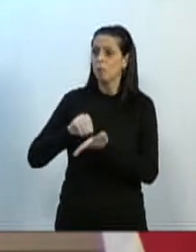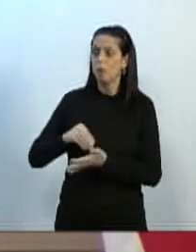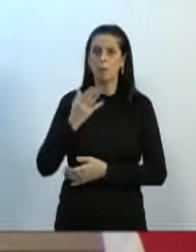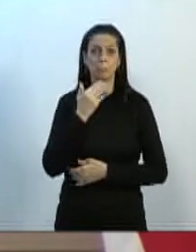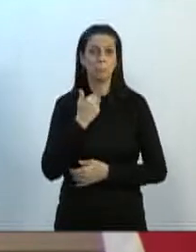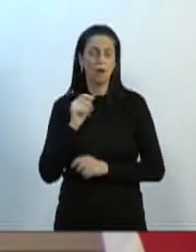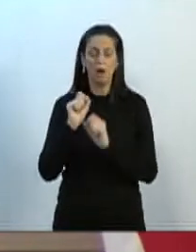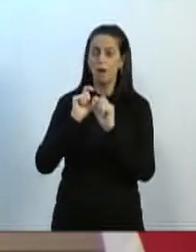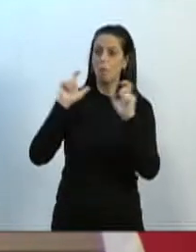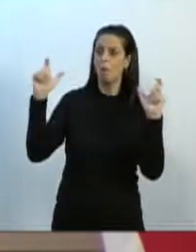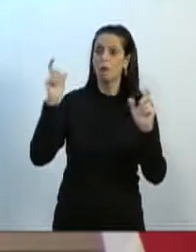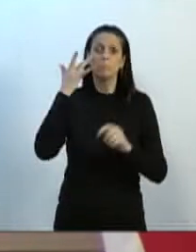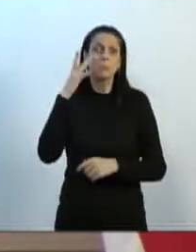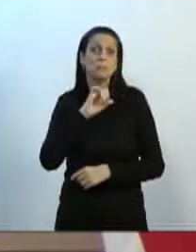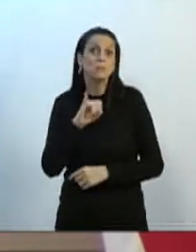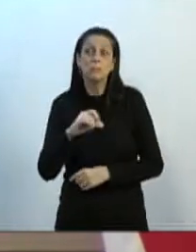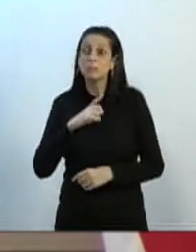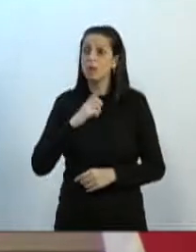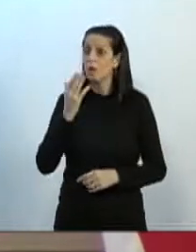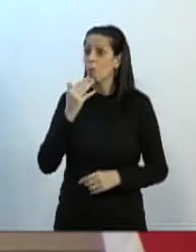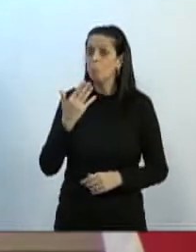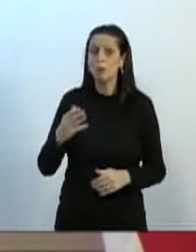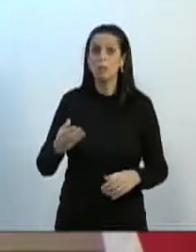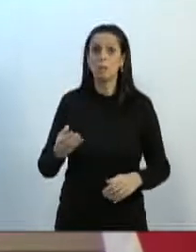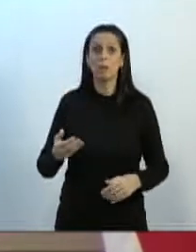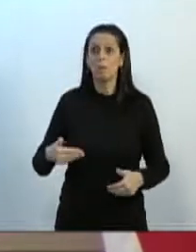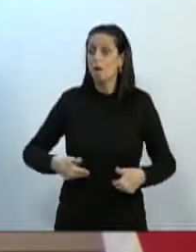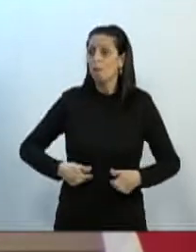não sabem se terão o que comer. Ari?